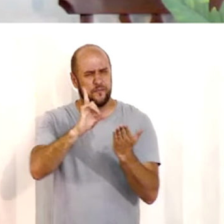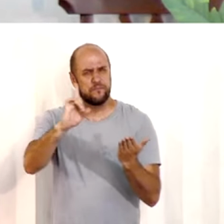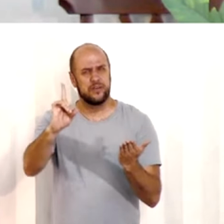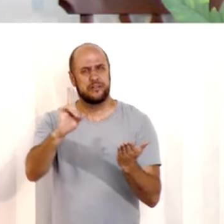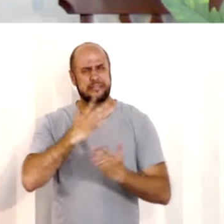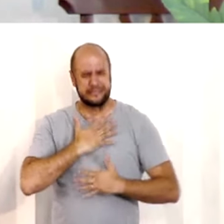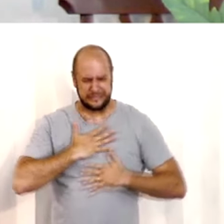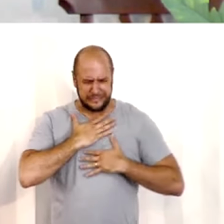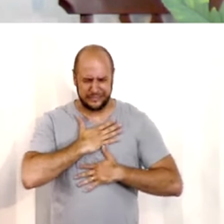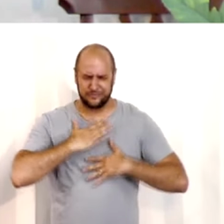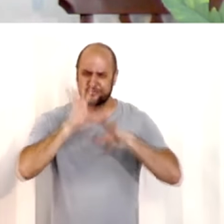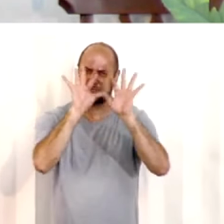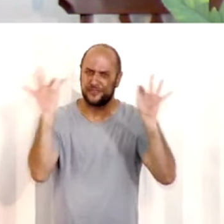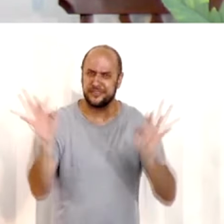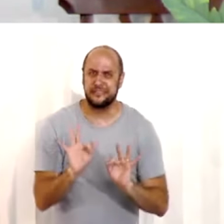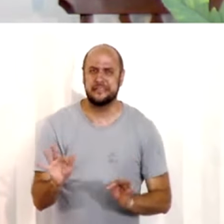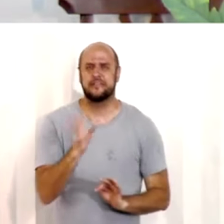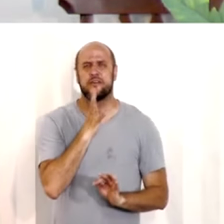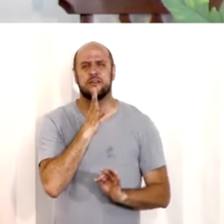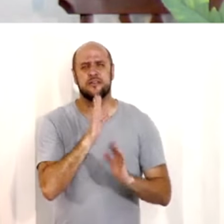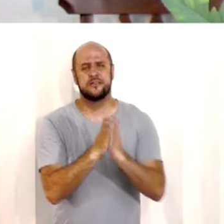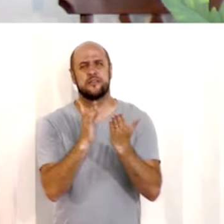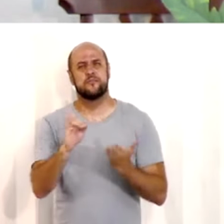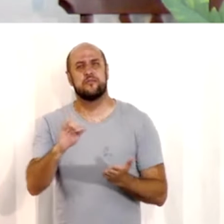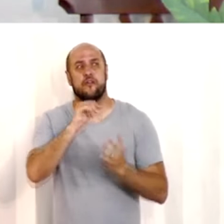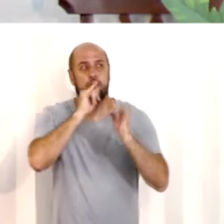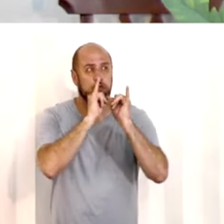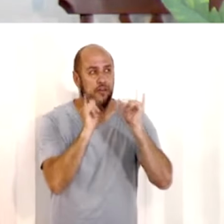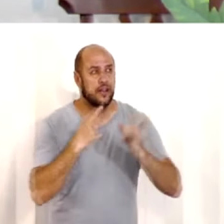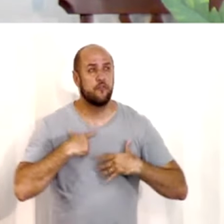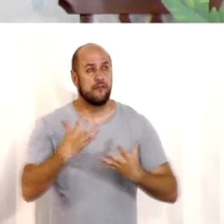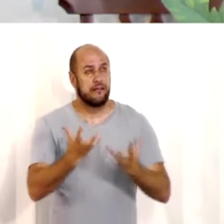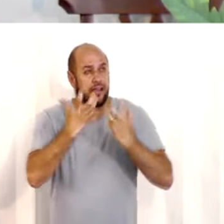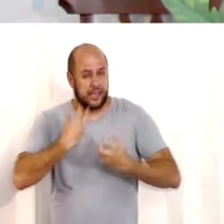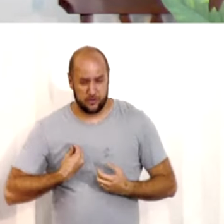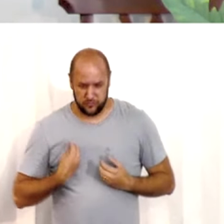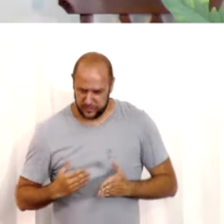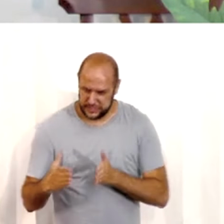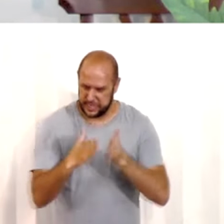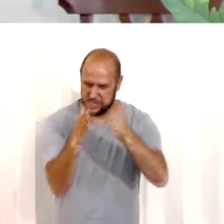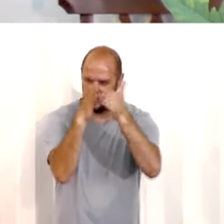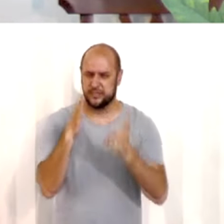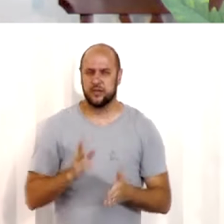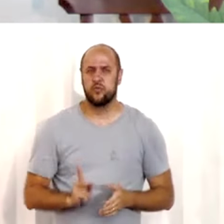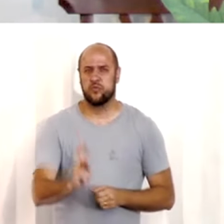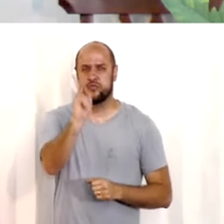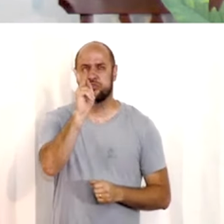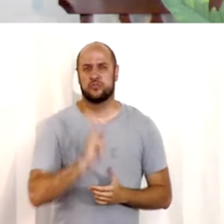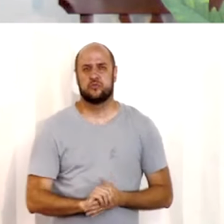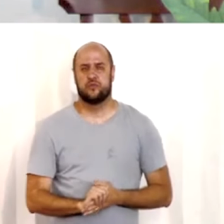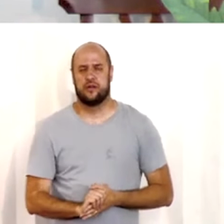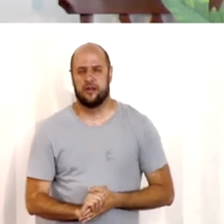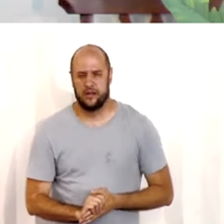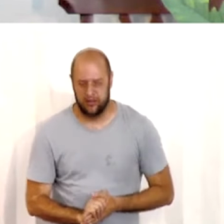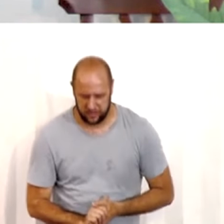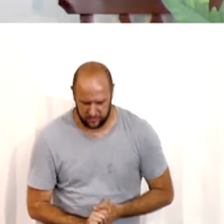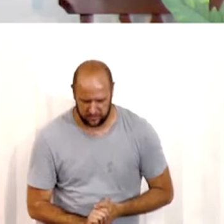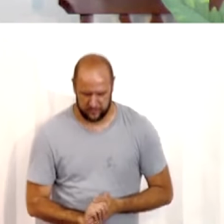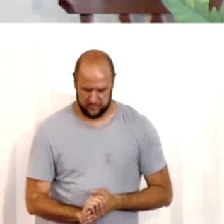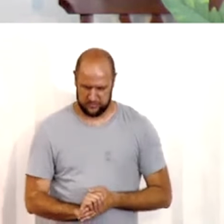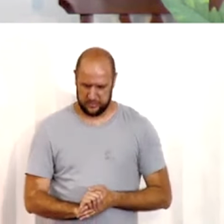nela, para que você, ao olhar para ela, fale sim, eu também posso continuar a minha caminhada. Sim, eu só tenho que olhar mais para Jesus.